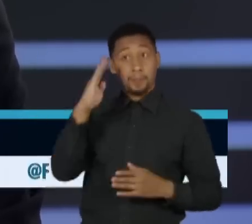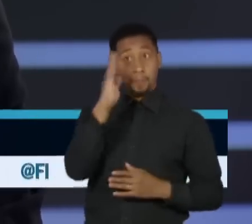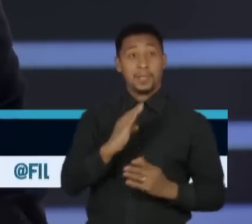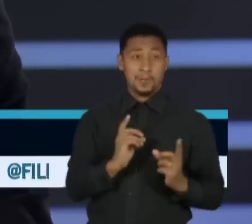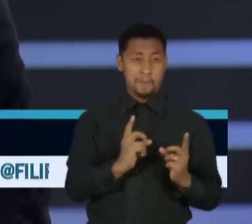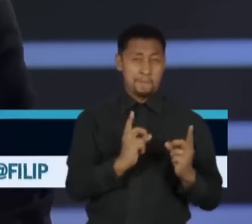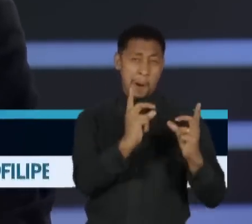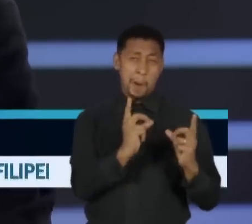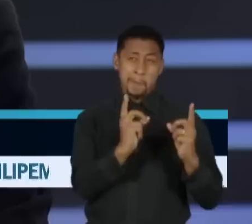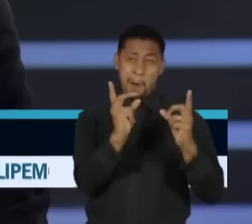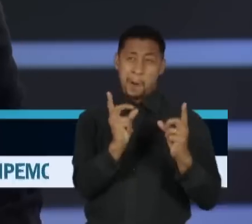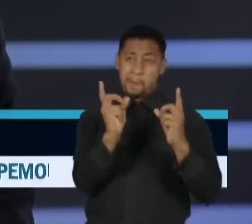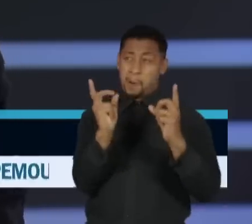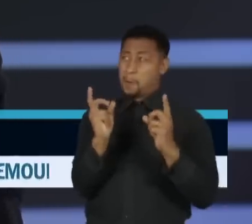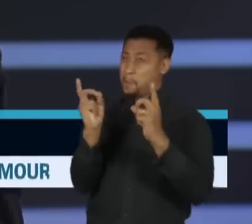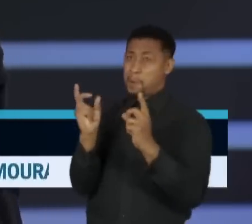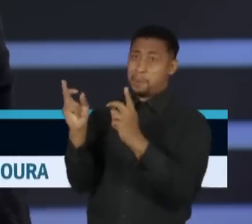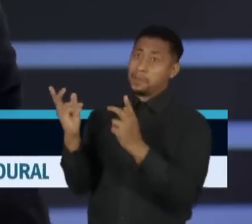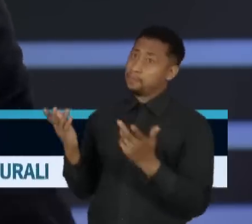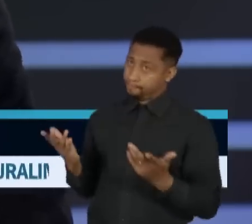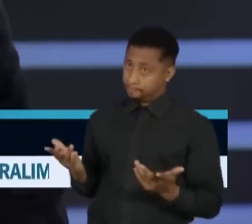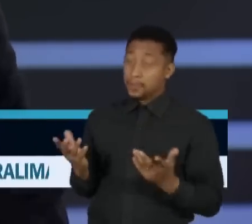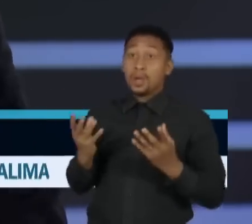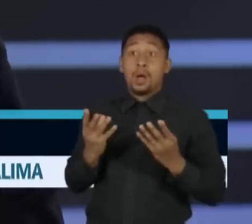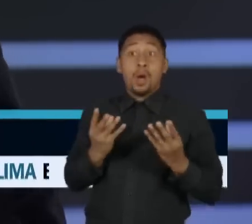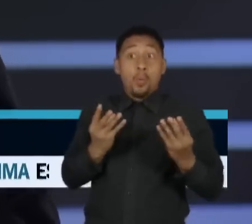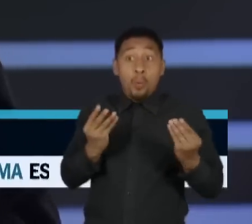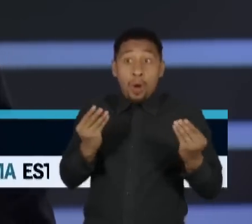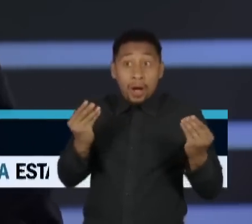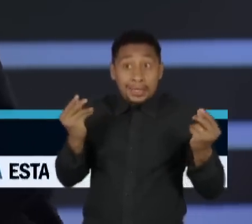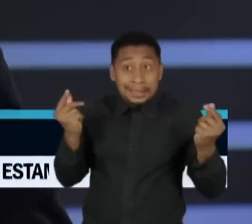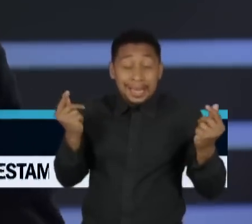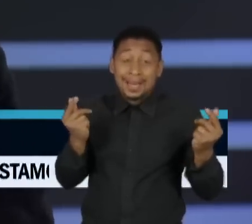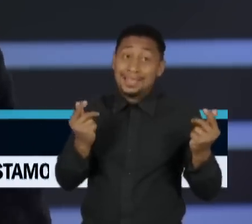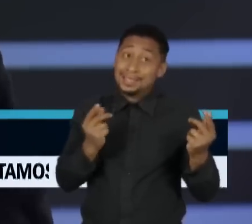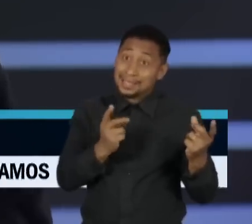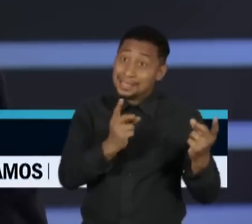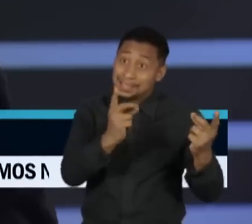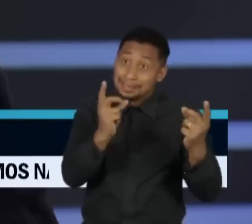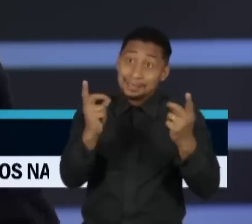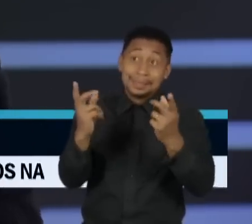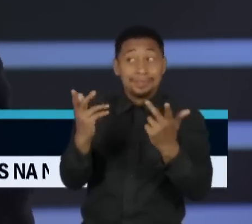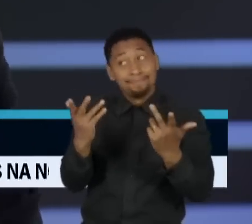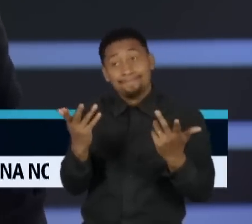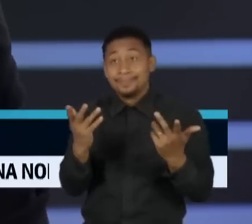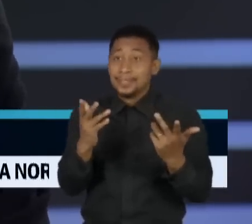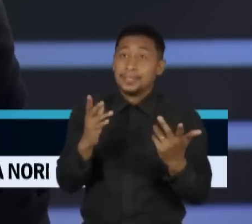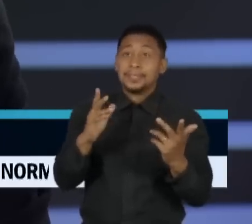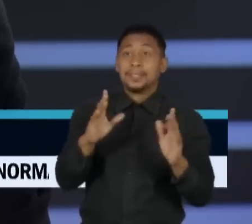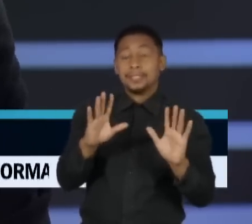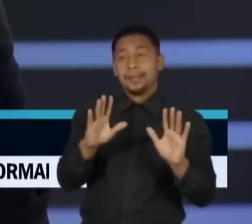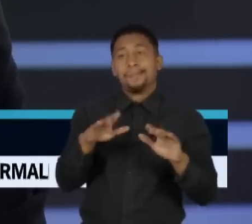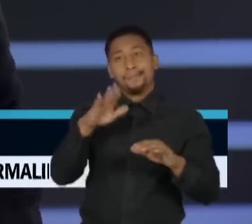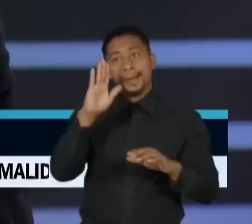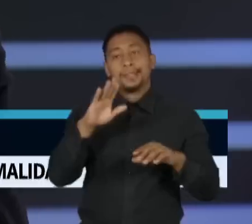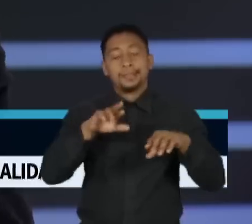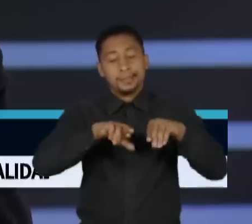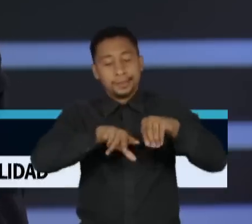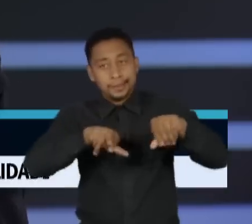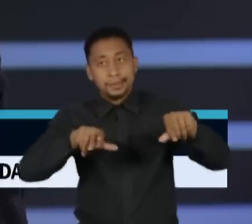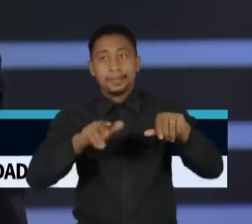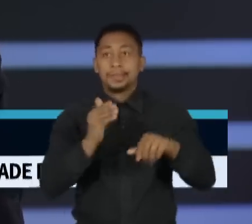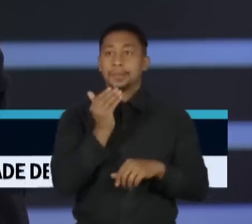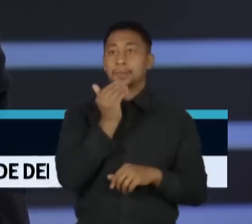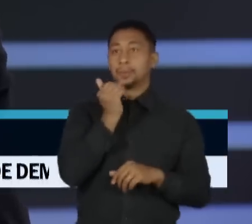é bem importante, apesar da qualidade da exportação ser muito reduzida, está basicamente em minérios e alguns commodities agrícolas. A